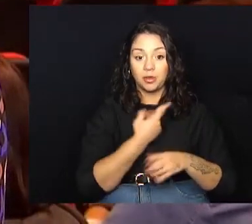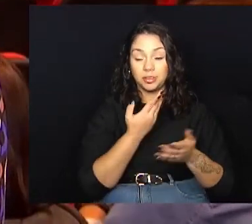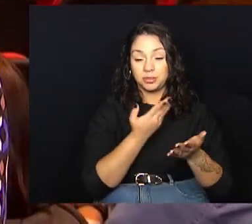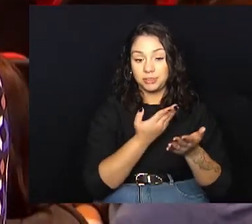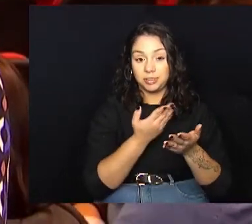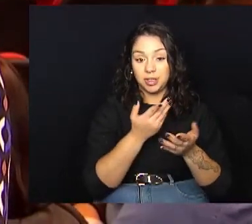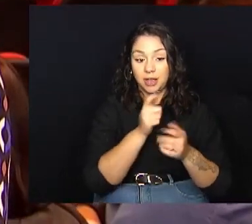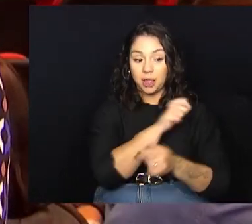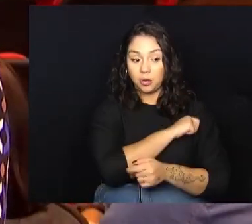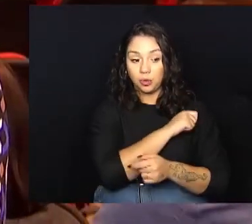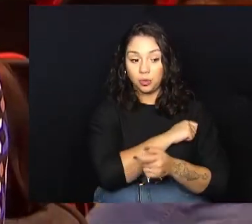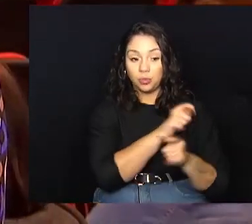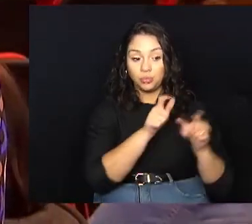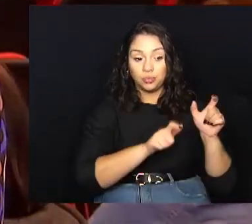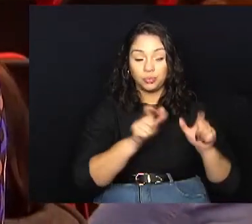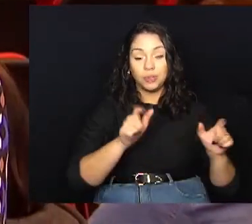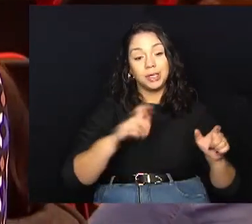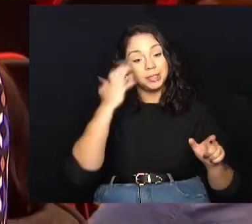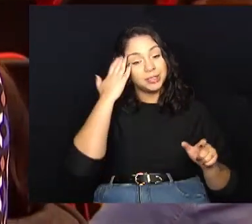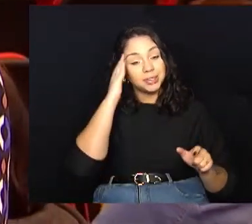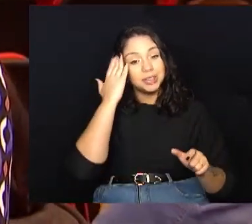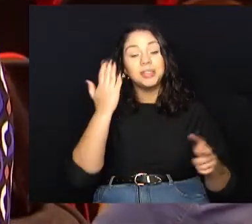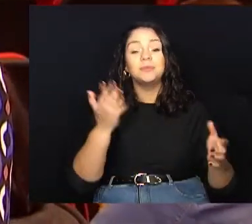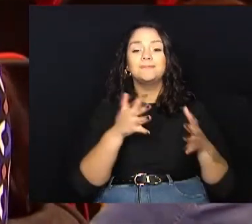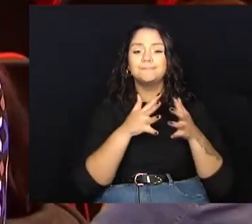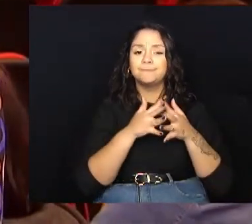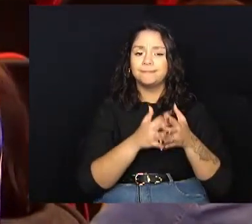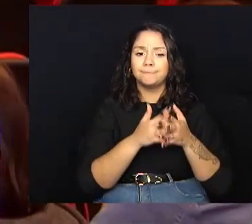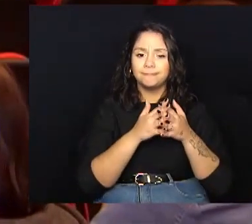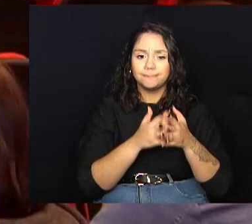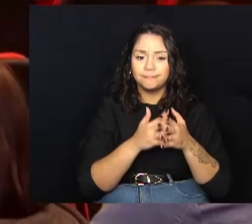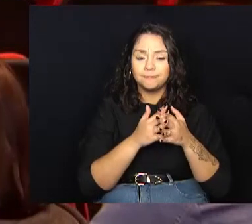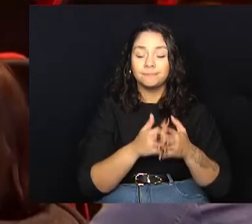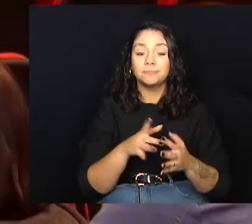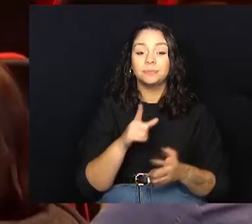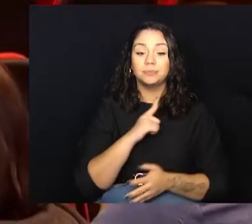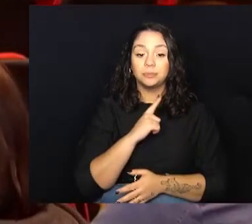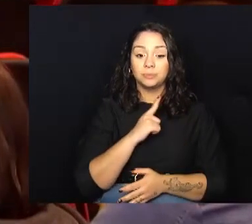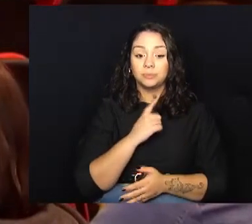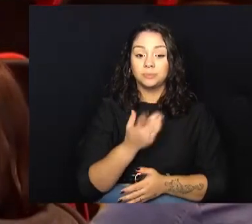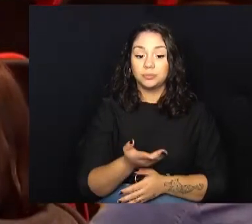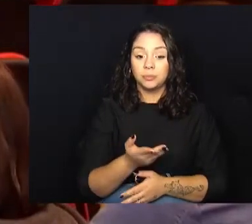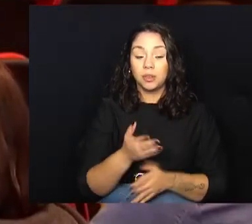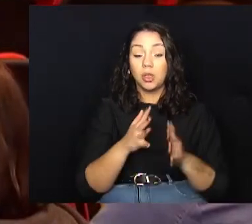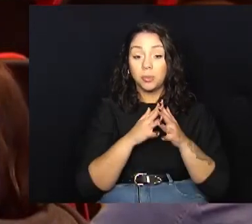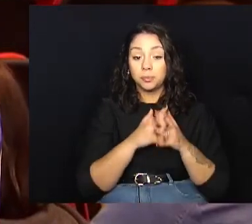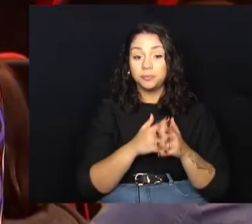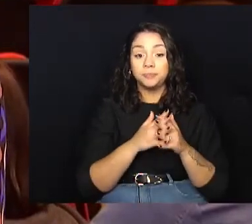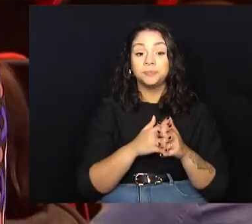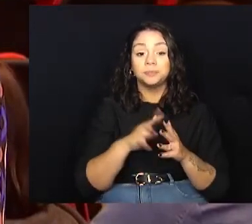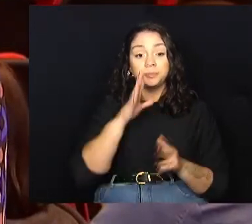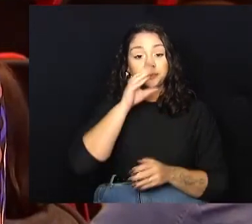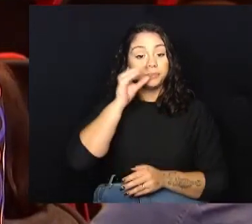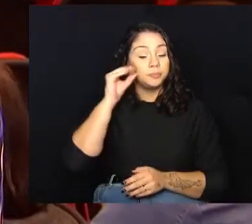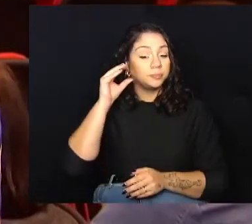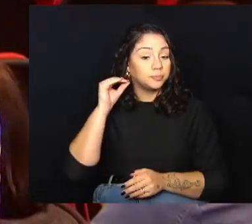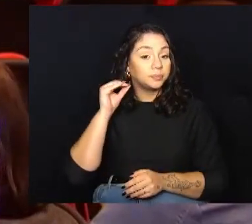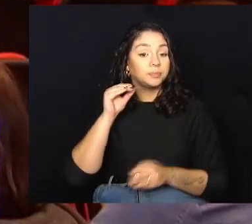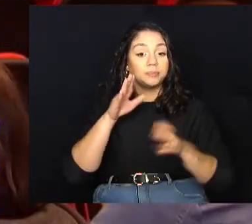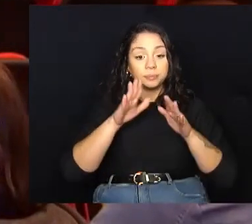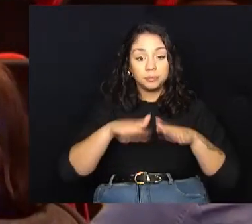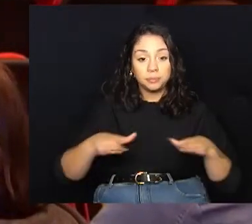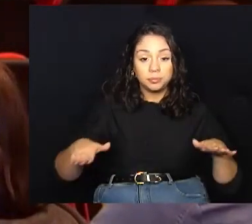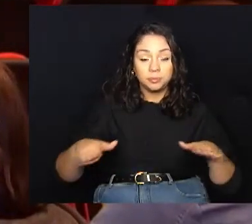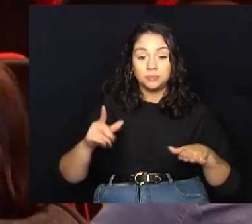compreendam a complexidade da complexidade da dos adolescentes e crianças